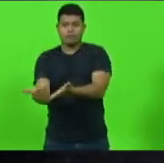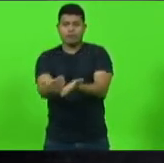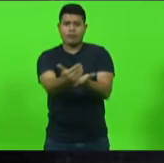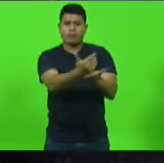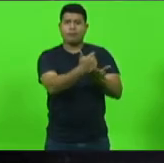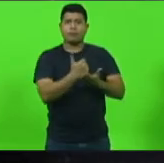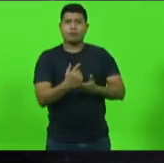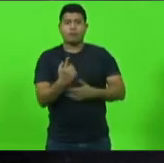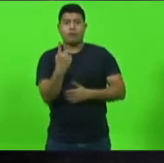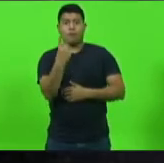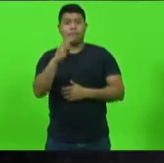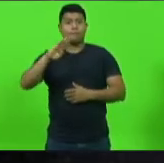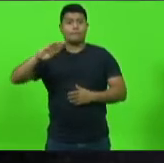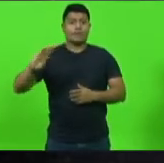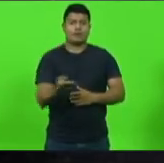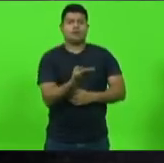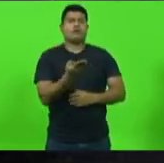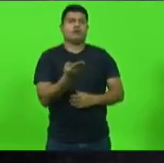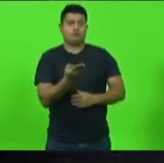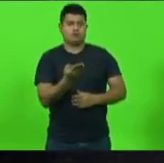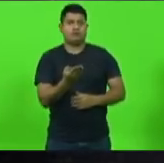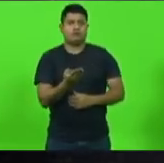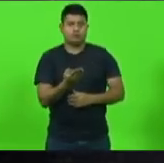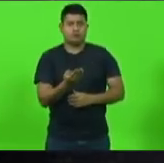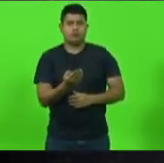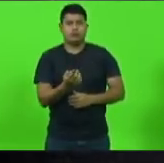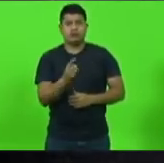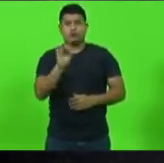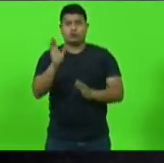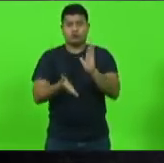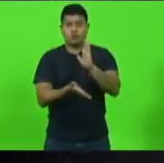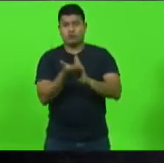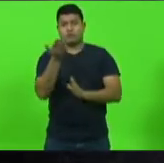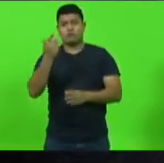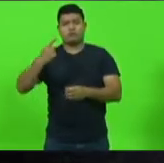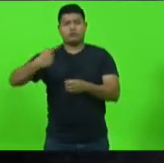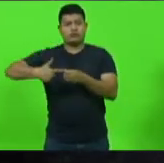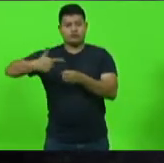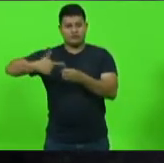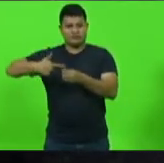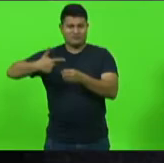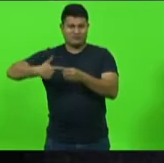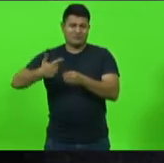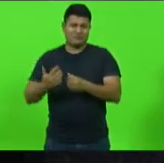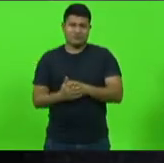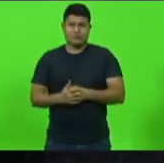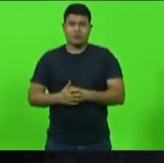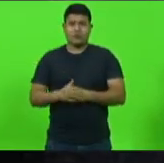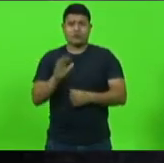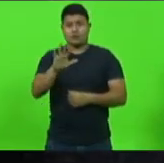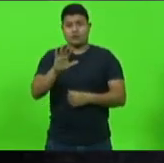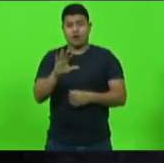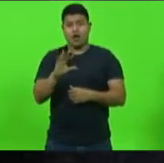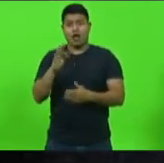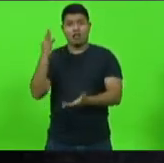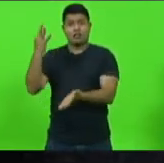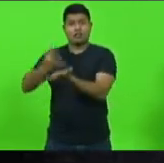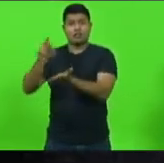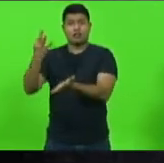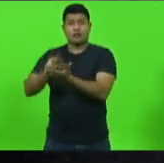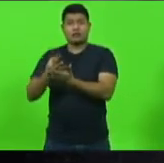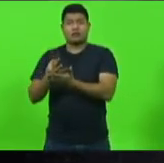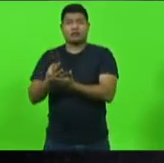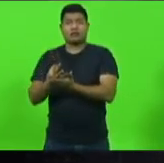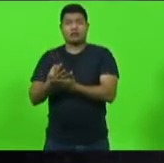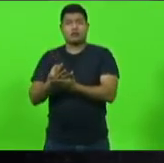de 1 bilhão, só com o aumento do combustível. E o aumento da tarifa da bandeira